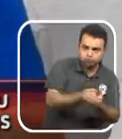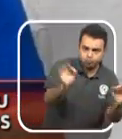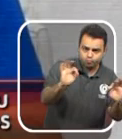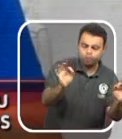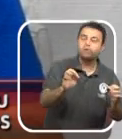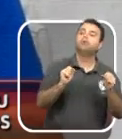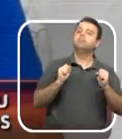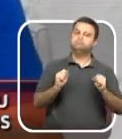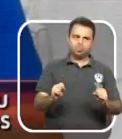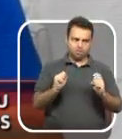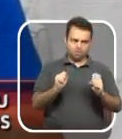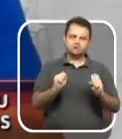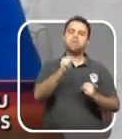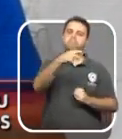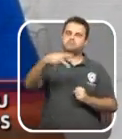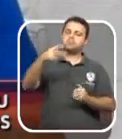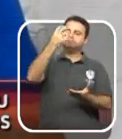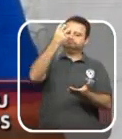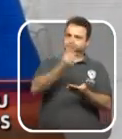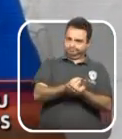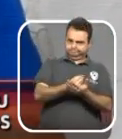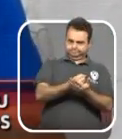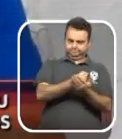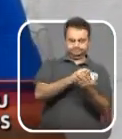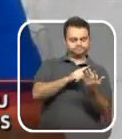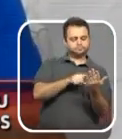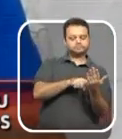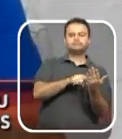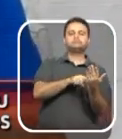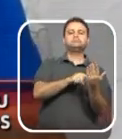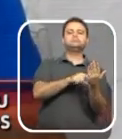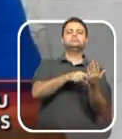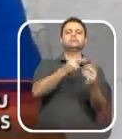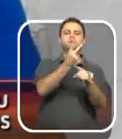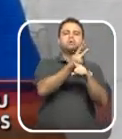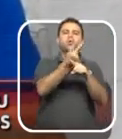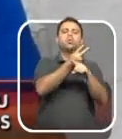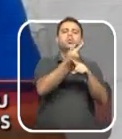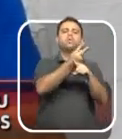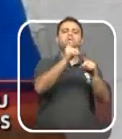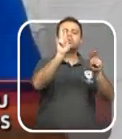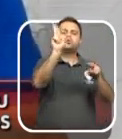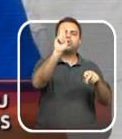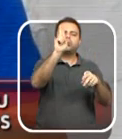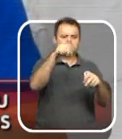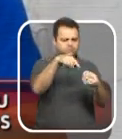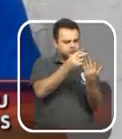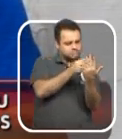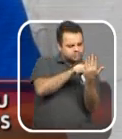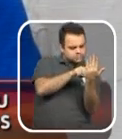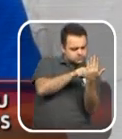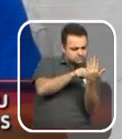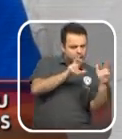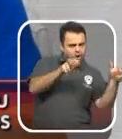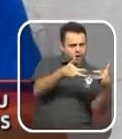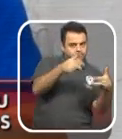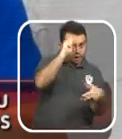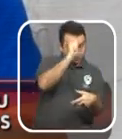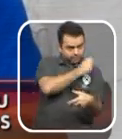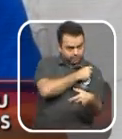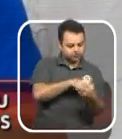aplicativo, né? Que a Câmara Digital permitiu também a criação do aplicativo, o app, do nosso,